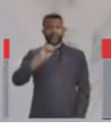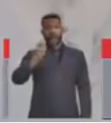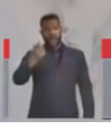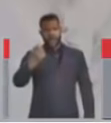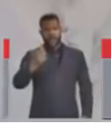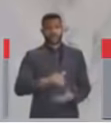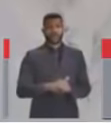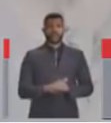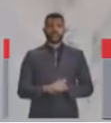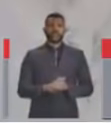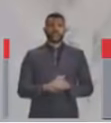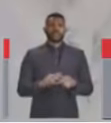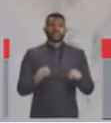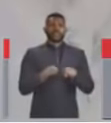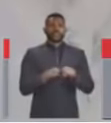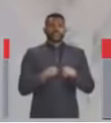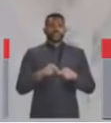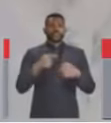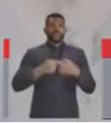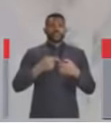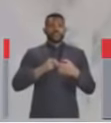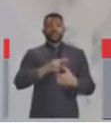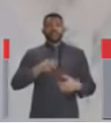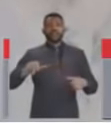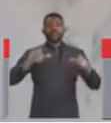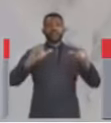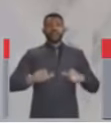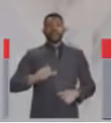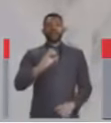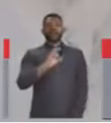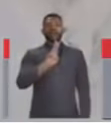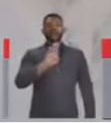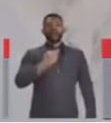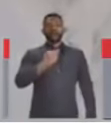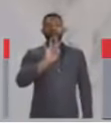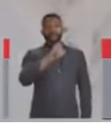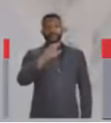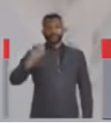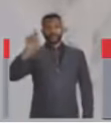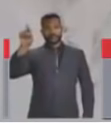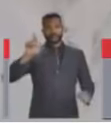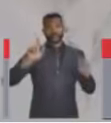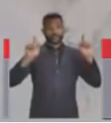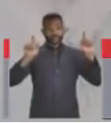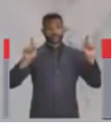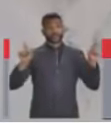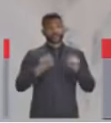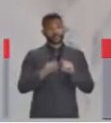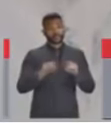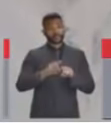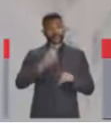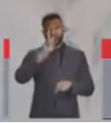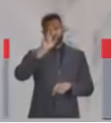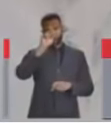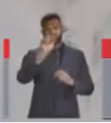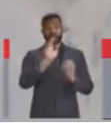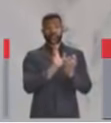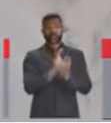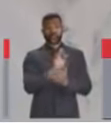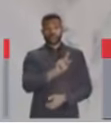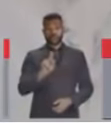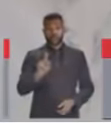nessa situação mas outros também o município de Cubatão também teve uma greve muito forte lá dos